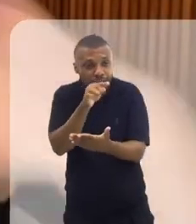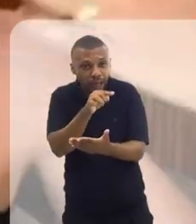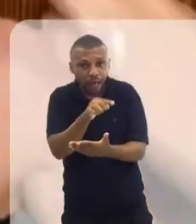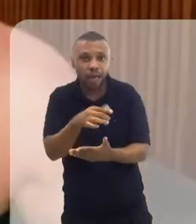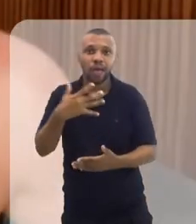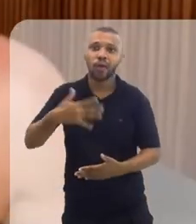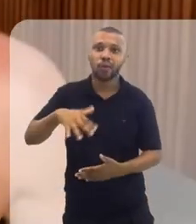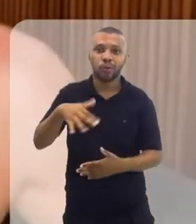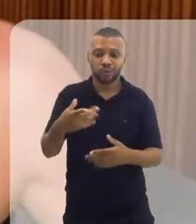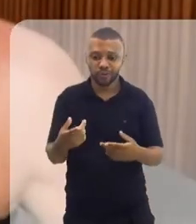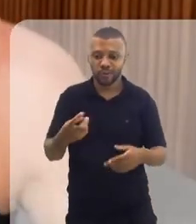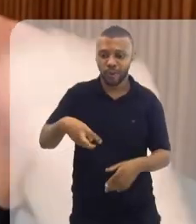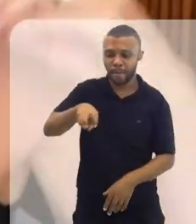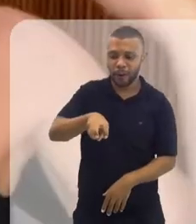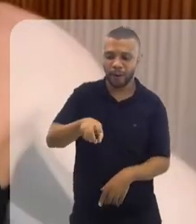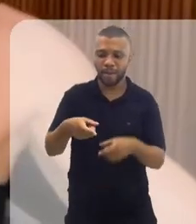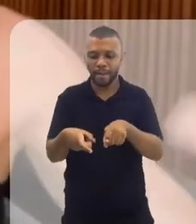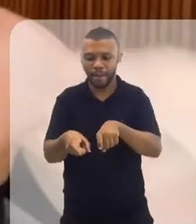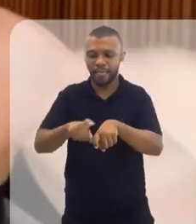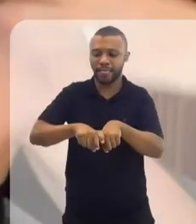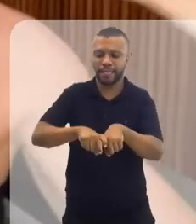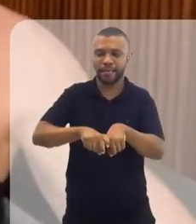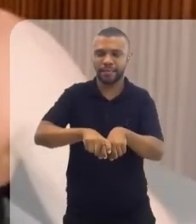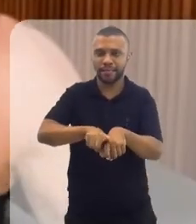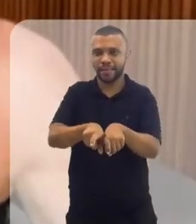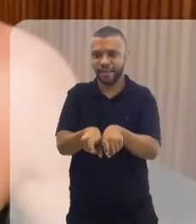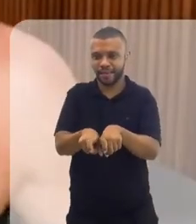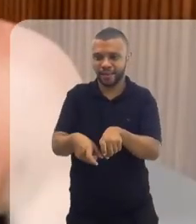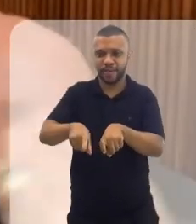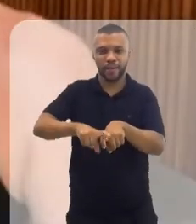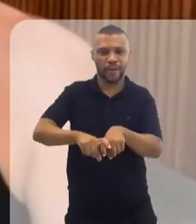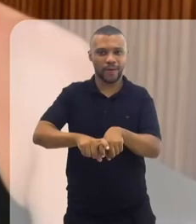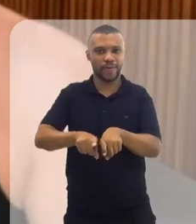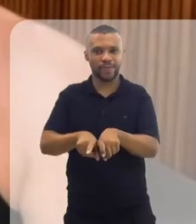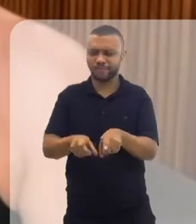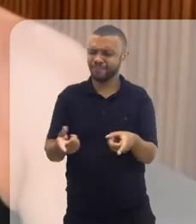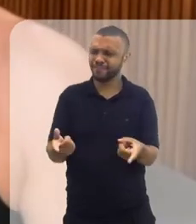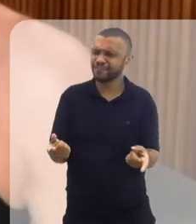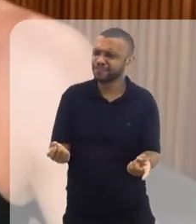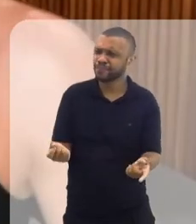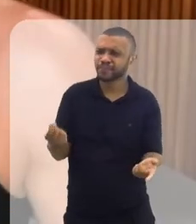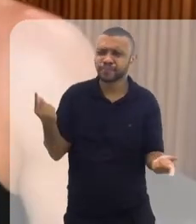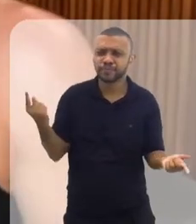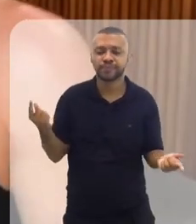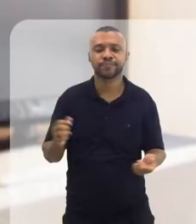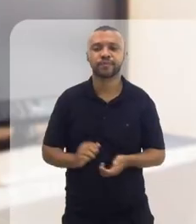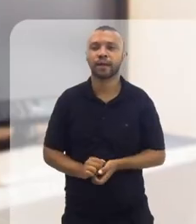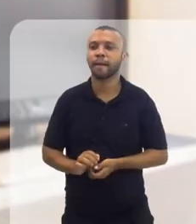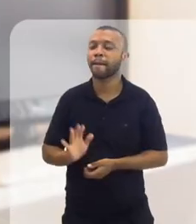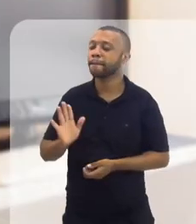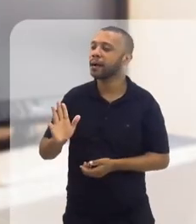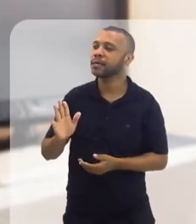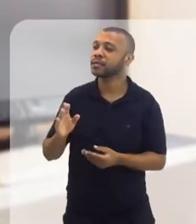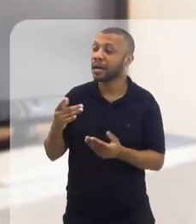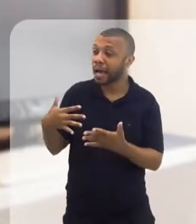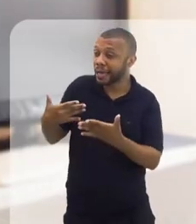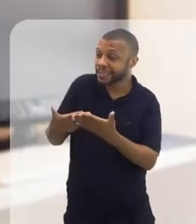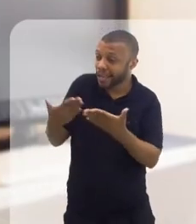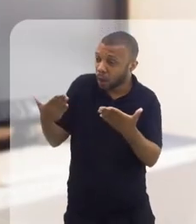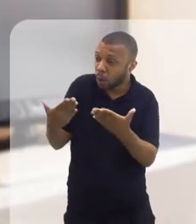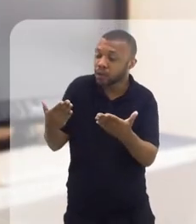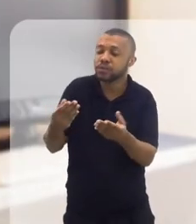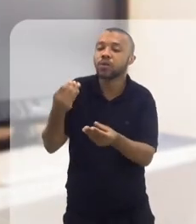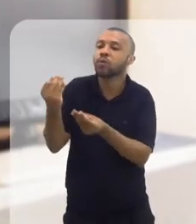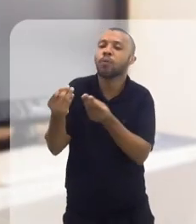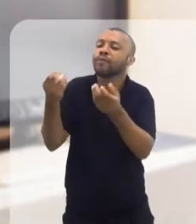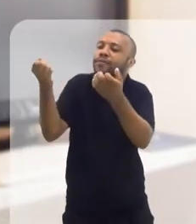ela acredita naquilo, ela ouviu tanto aquela história que ela acredita naquilo. Mas Mas como é que era eu.